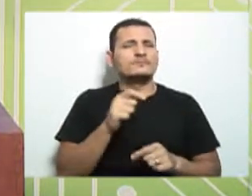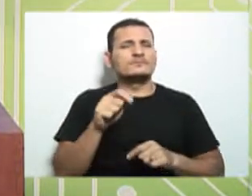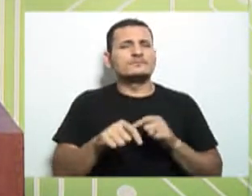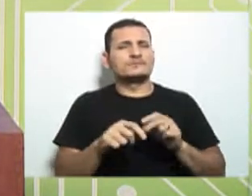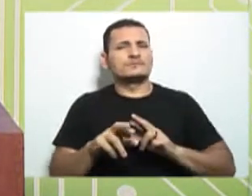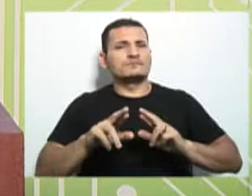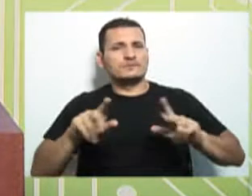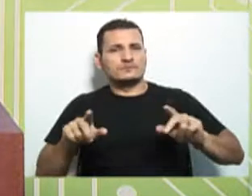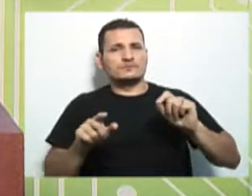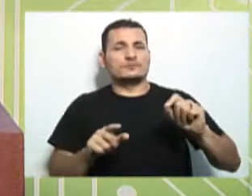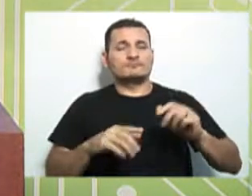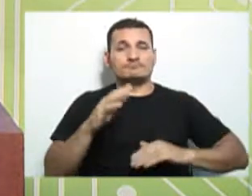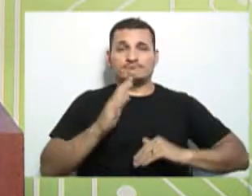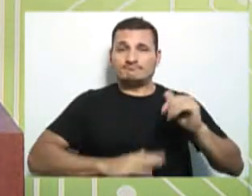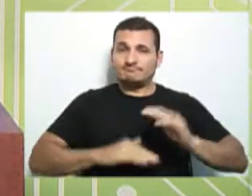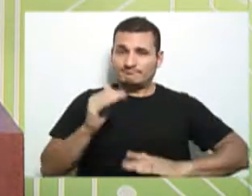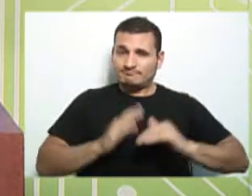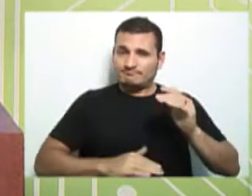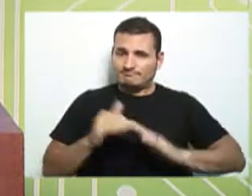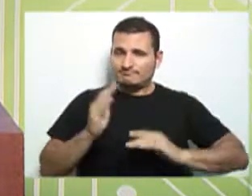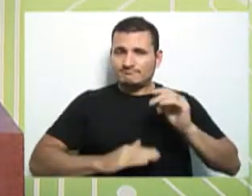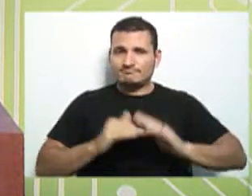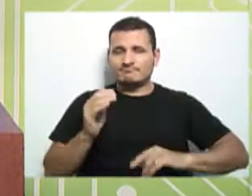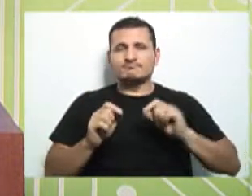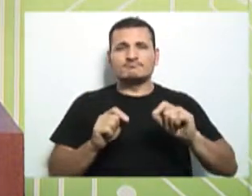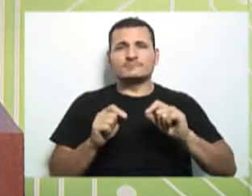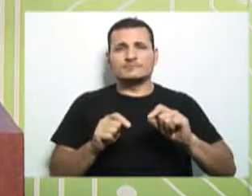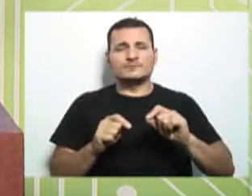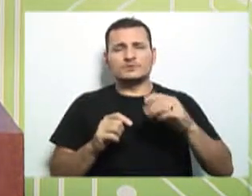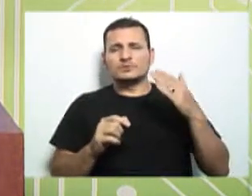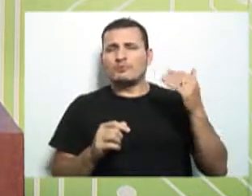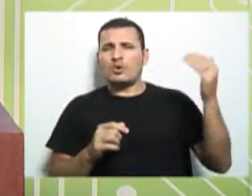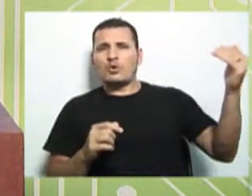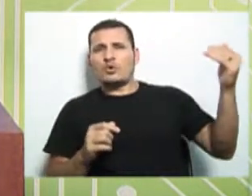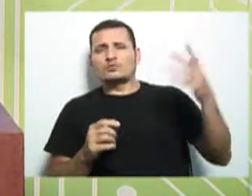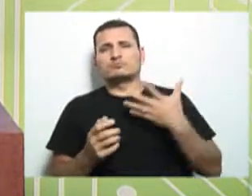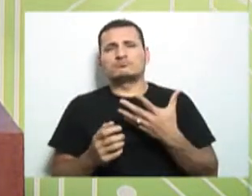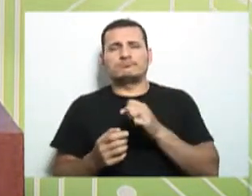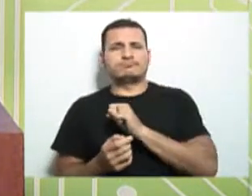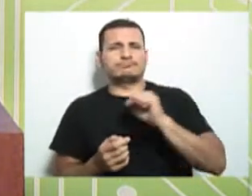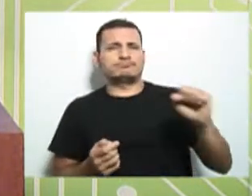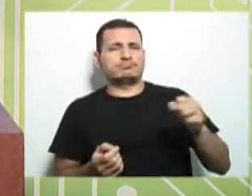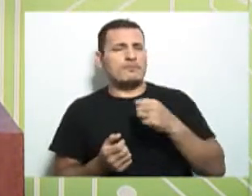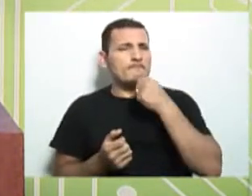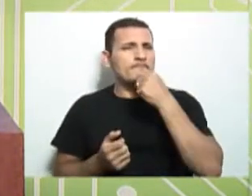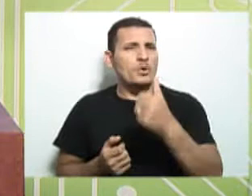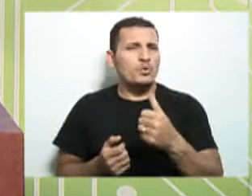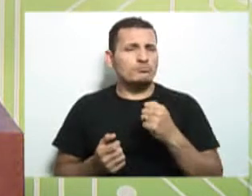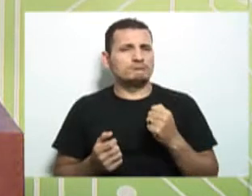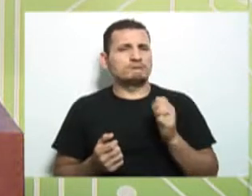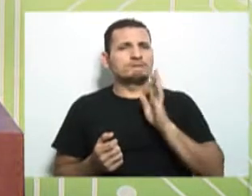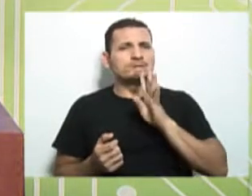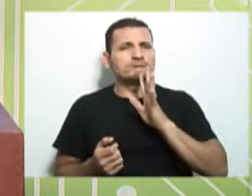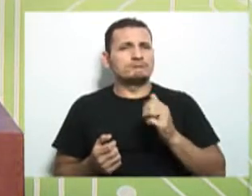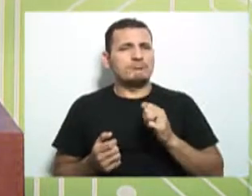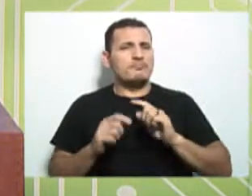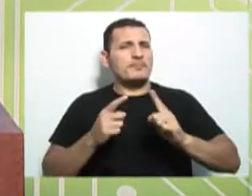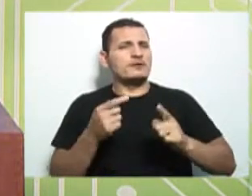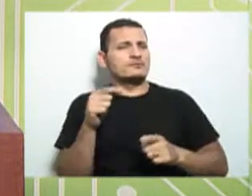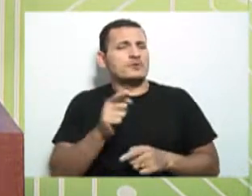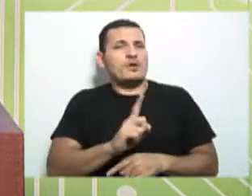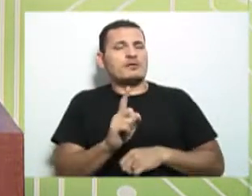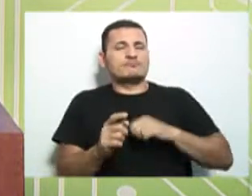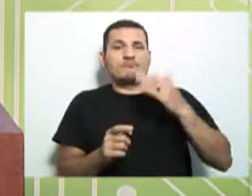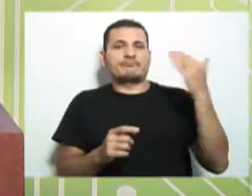um profissional de muito sucesso, de um profissional de um sucesso bom, legal, né, gostosinho e tal, mas não é aquele